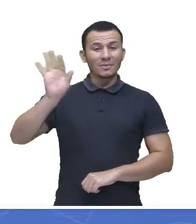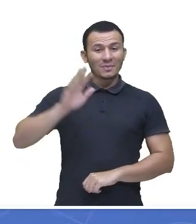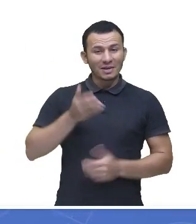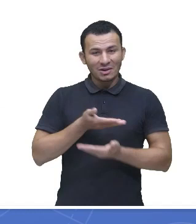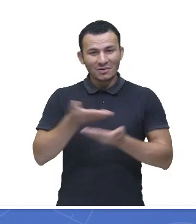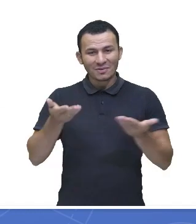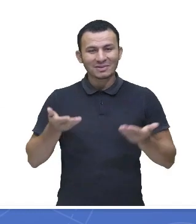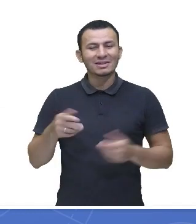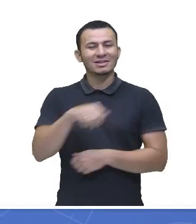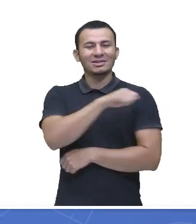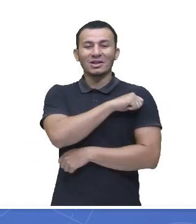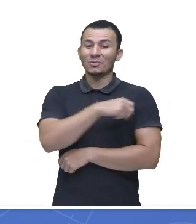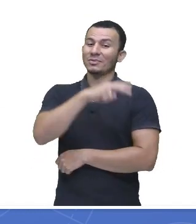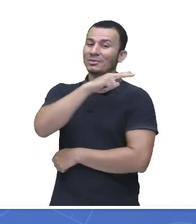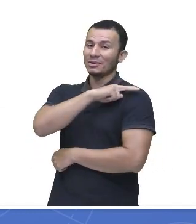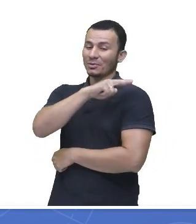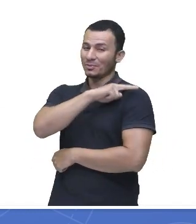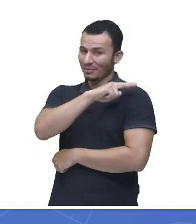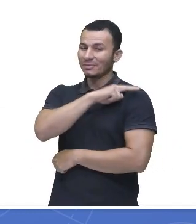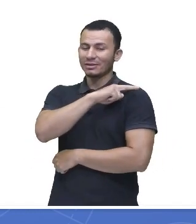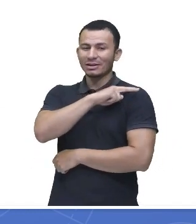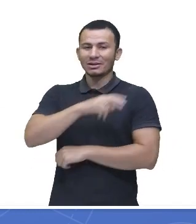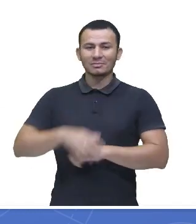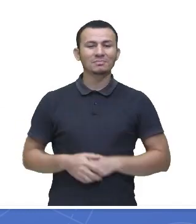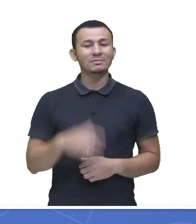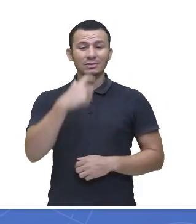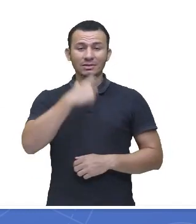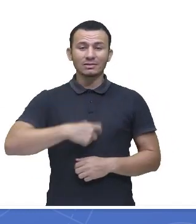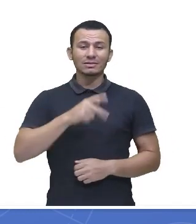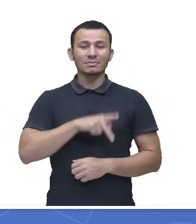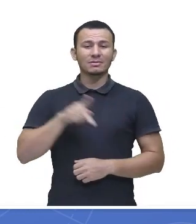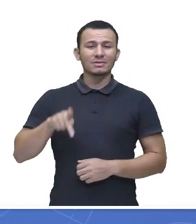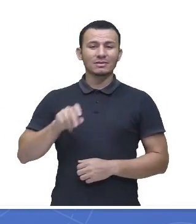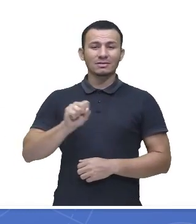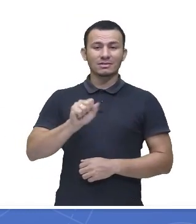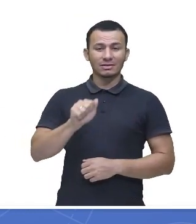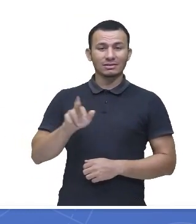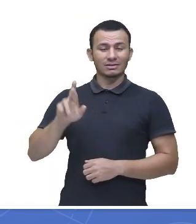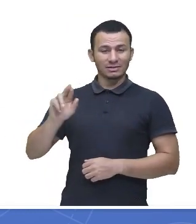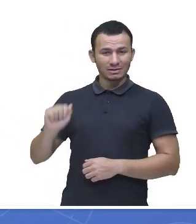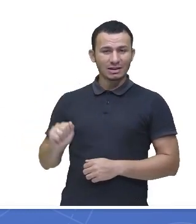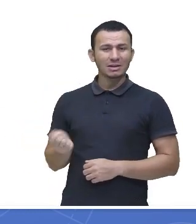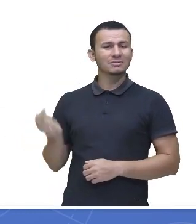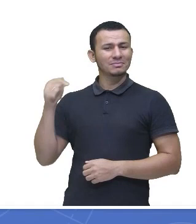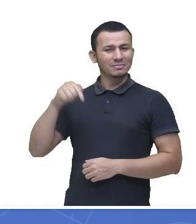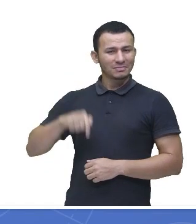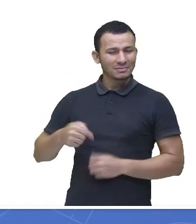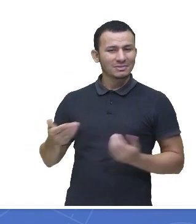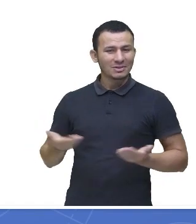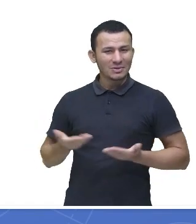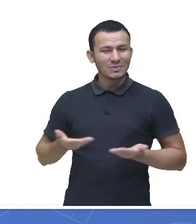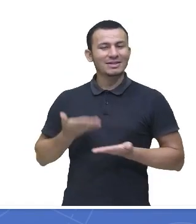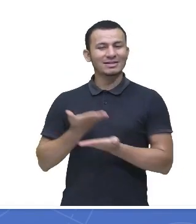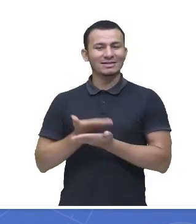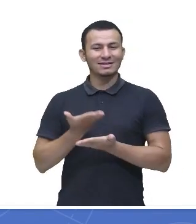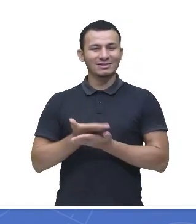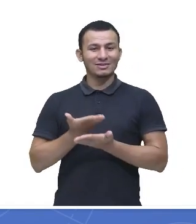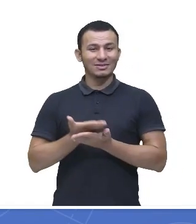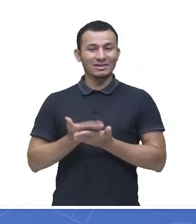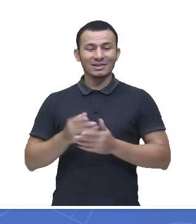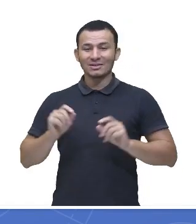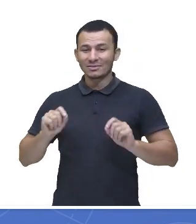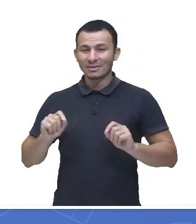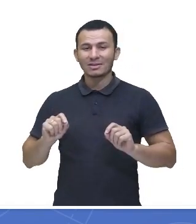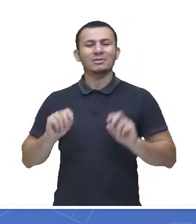alunos do segundo ano do ensino médio. Eu sou a professora Sara Arinana e a gente vai aqui, estudar